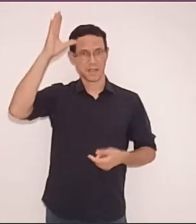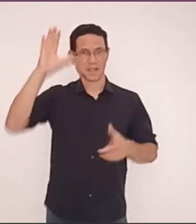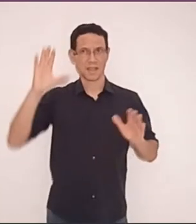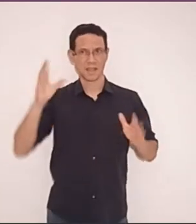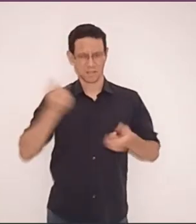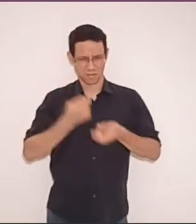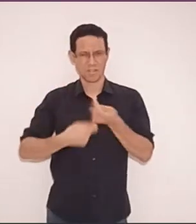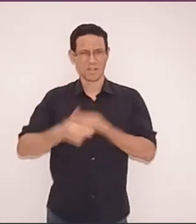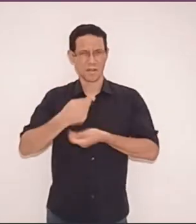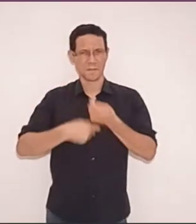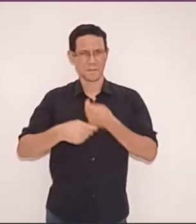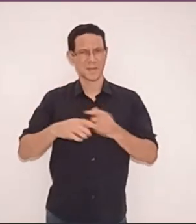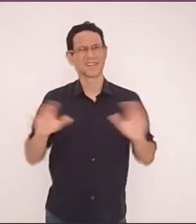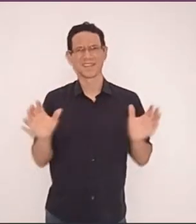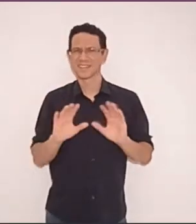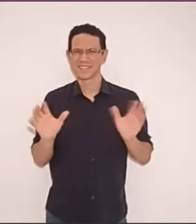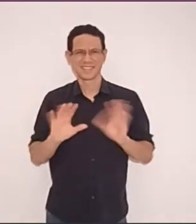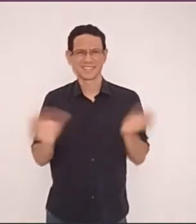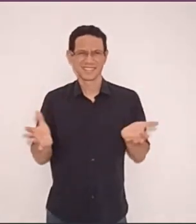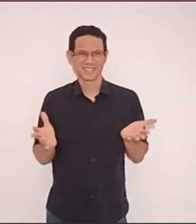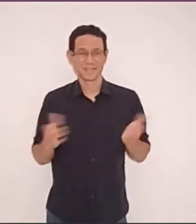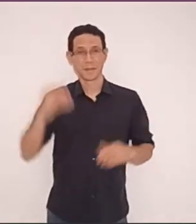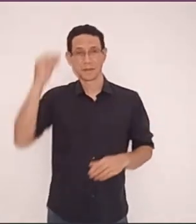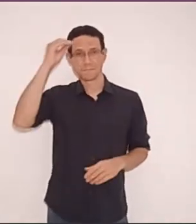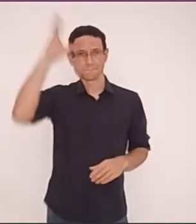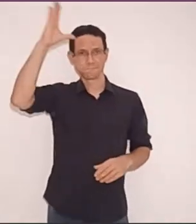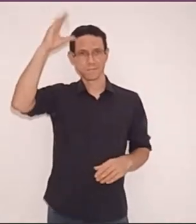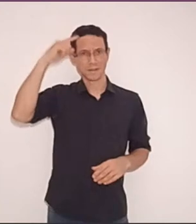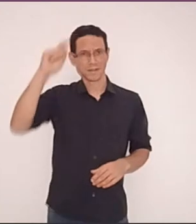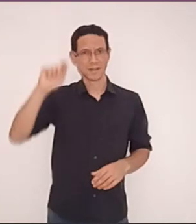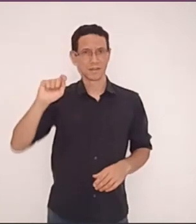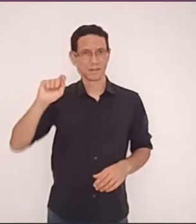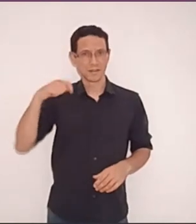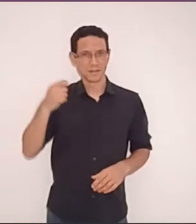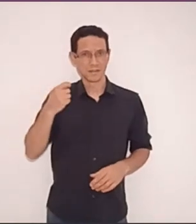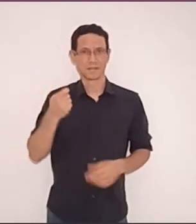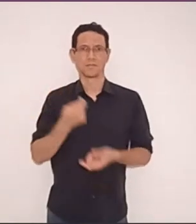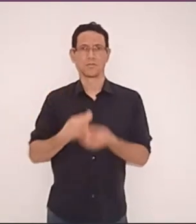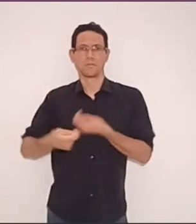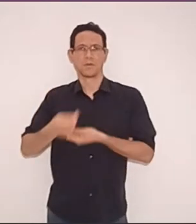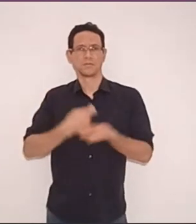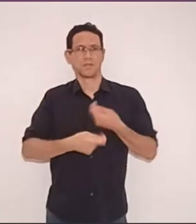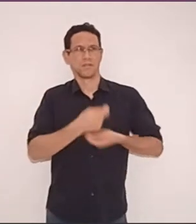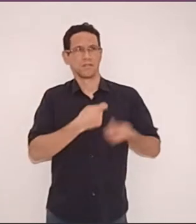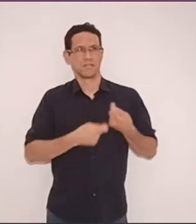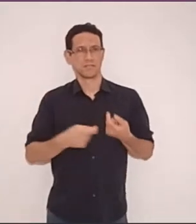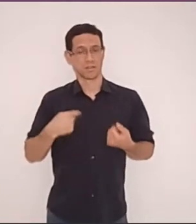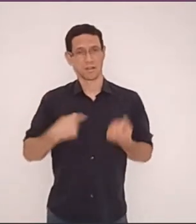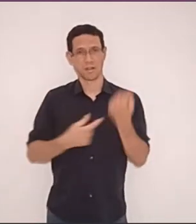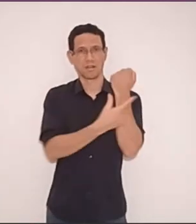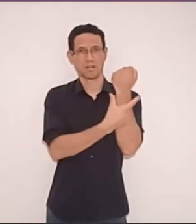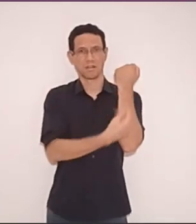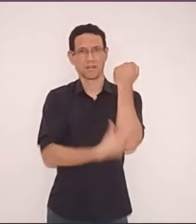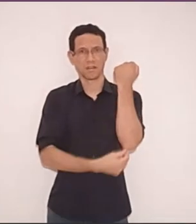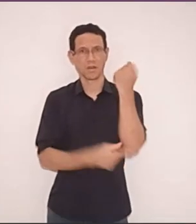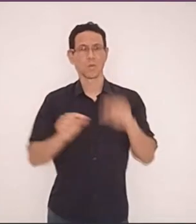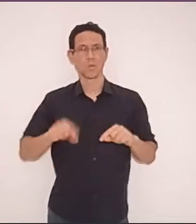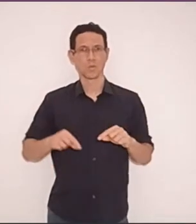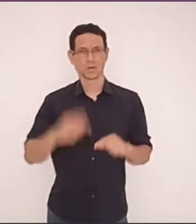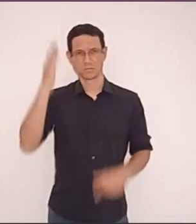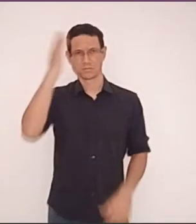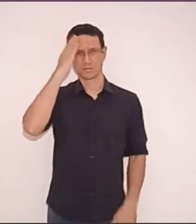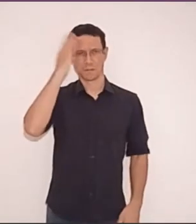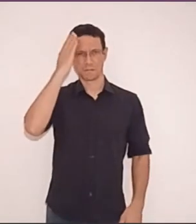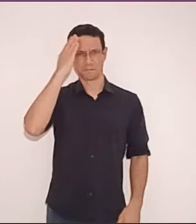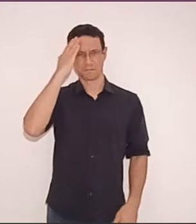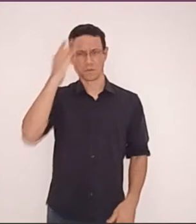nosso é que o Saber virou mercadoria aqui nas comunidades então Quilombo nesse momento aqui nas comunidades saber não